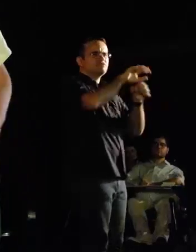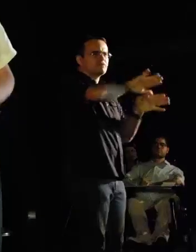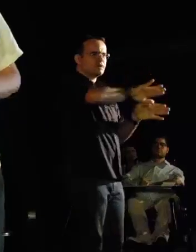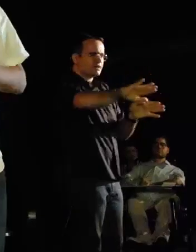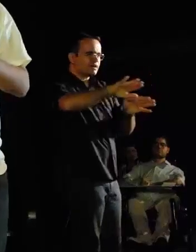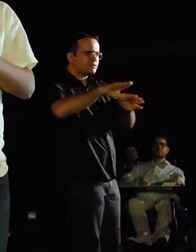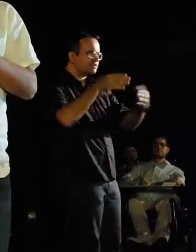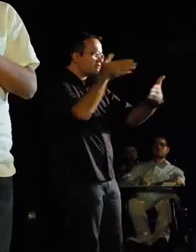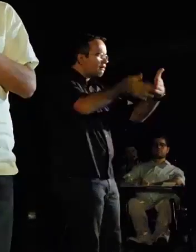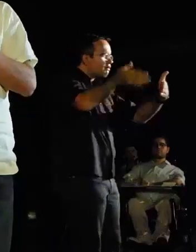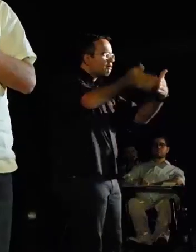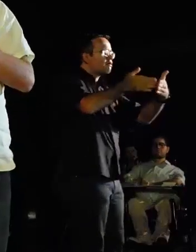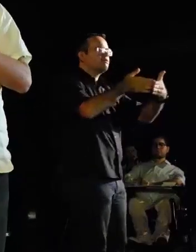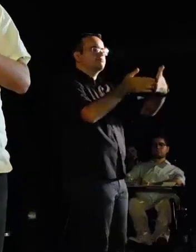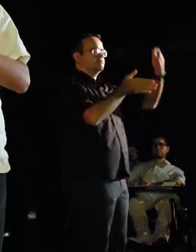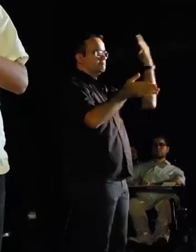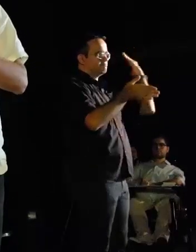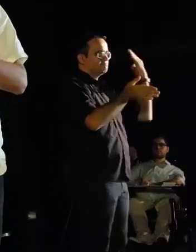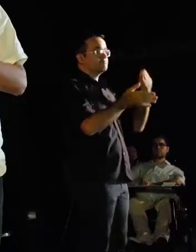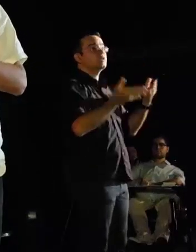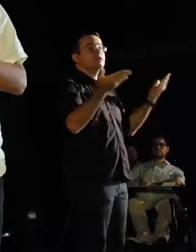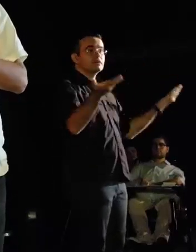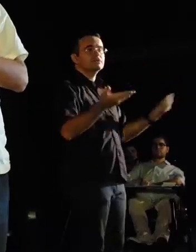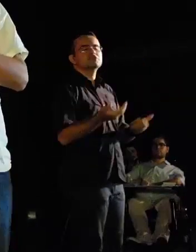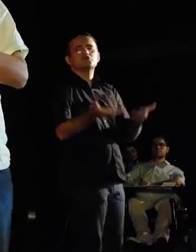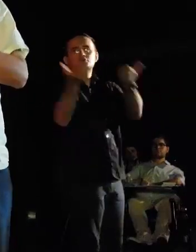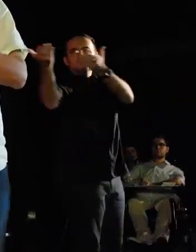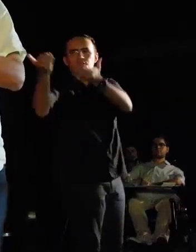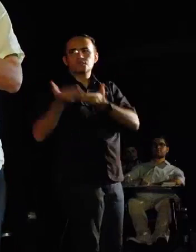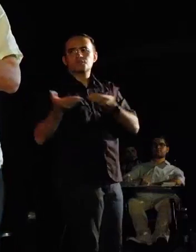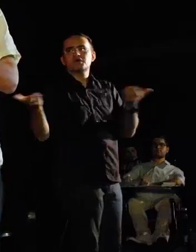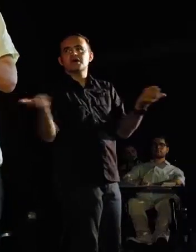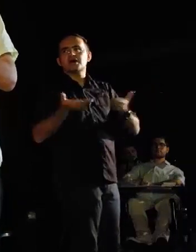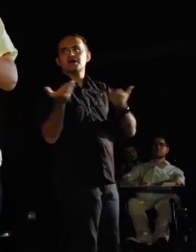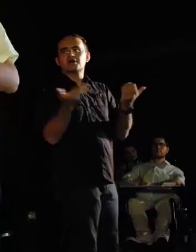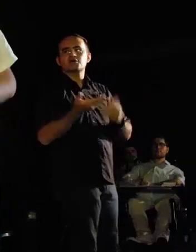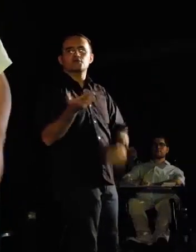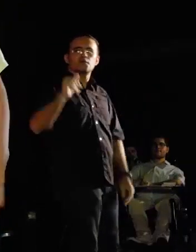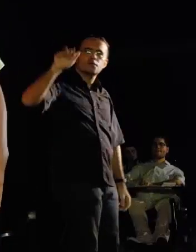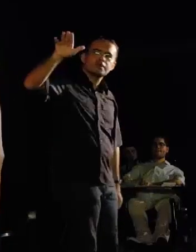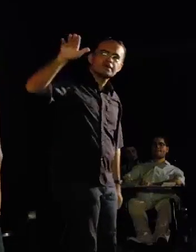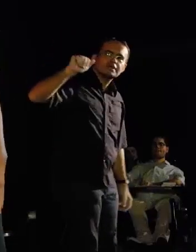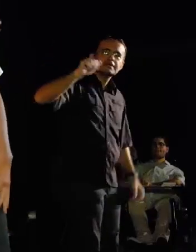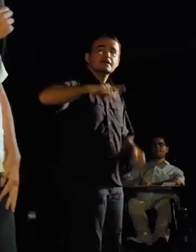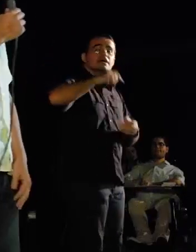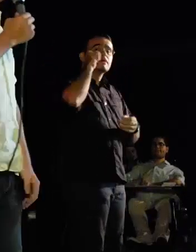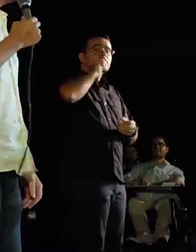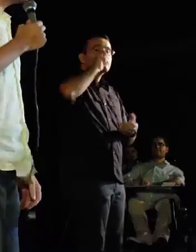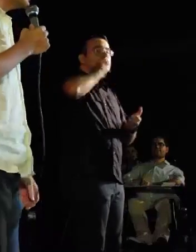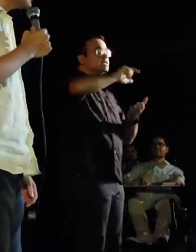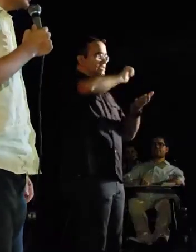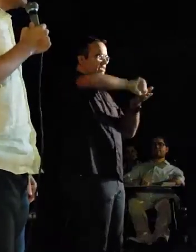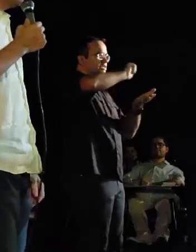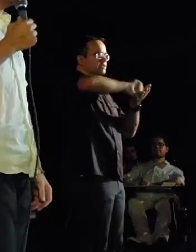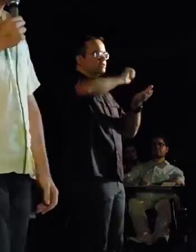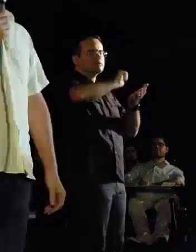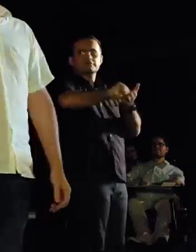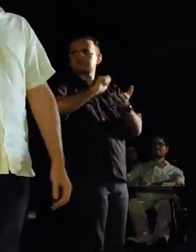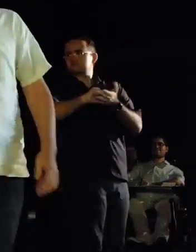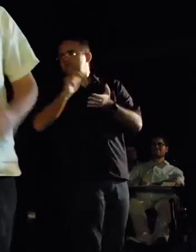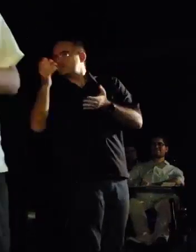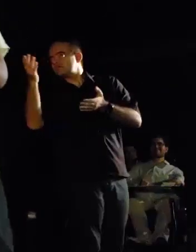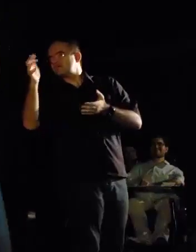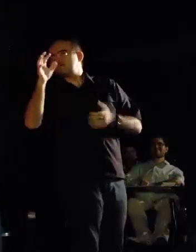de restrições. Por isso mesmo eu queria aqui compor a nossa mesa de hoje, queria chamar a escritora,